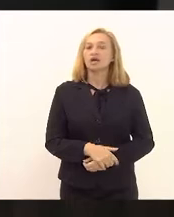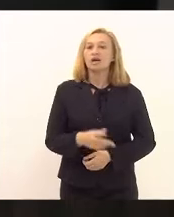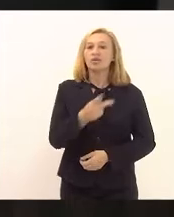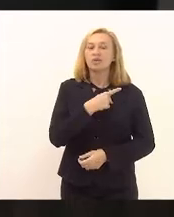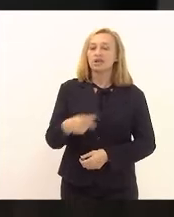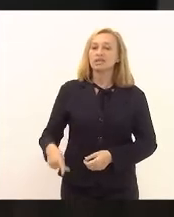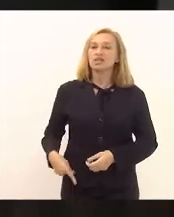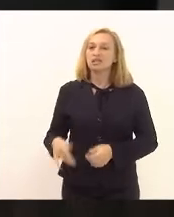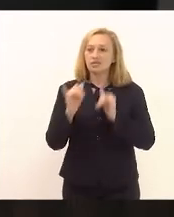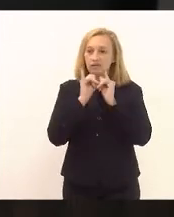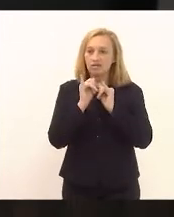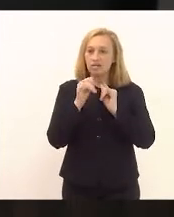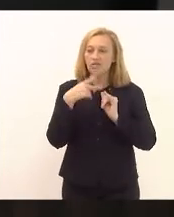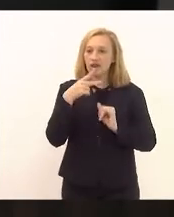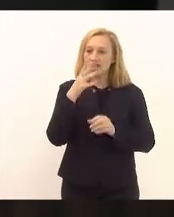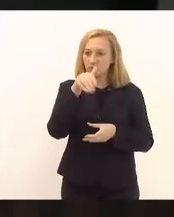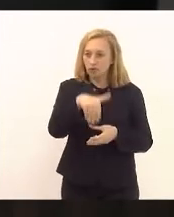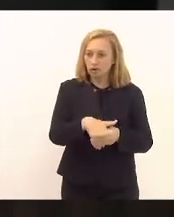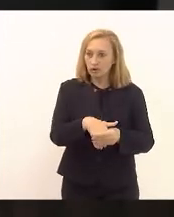Presidente, declaração de voto.